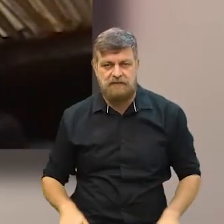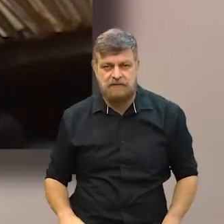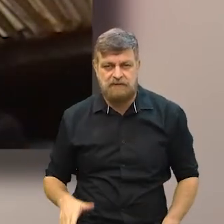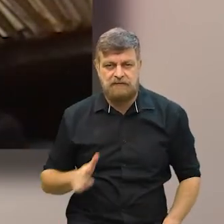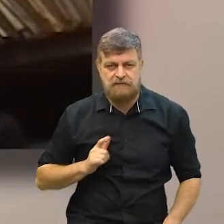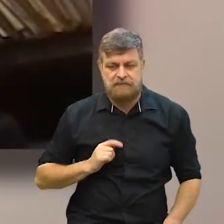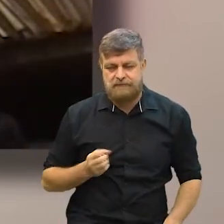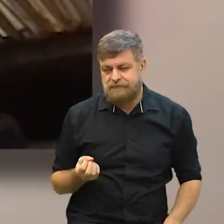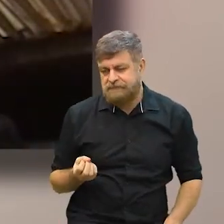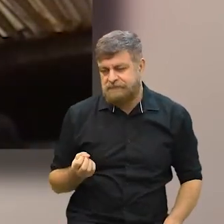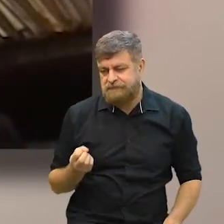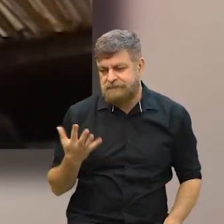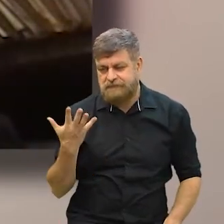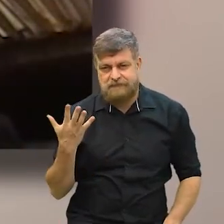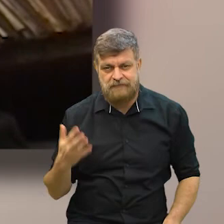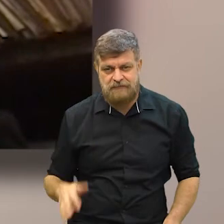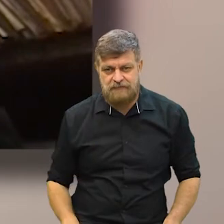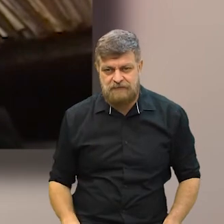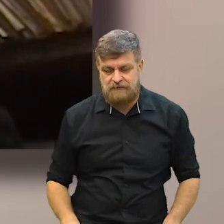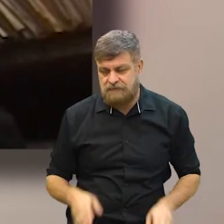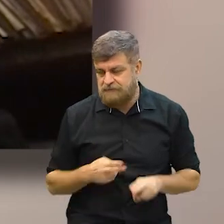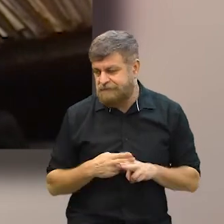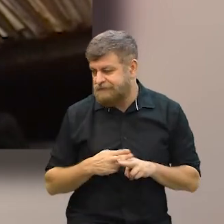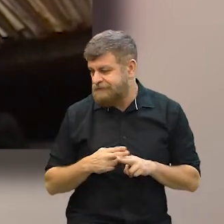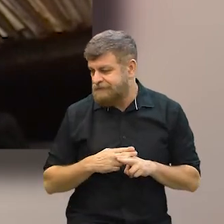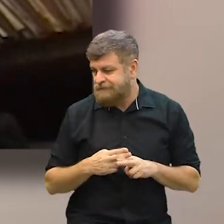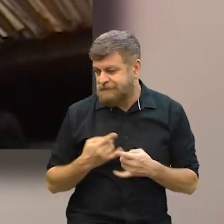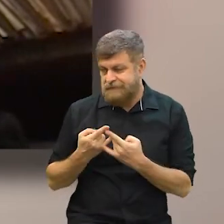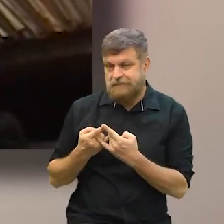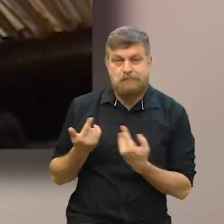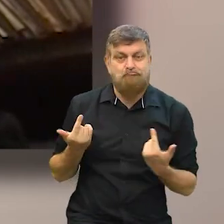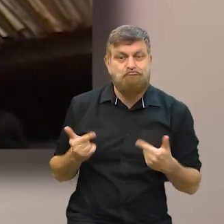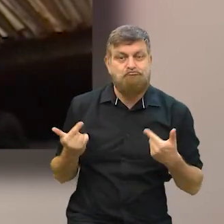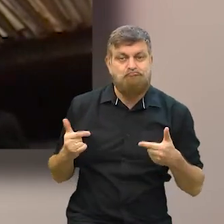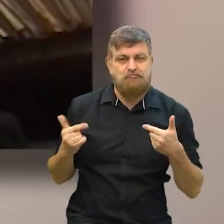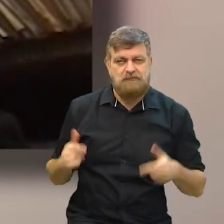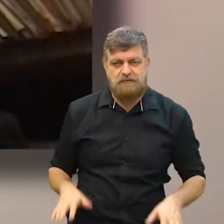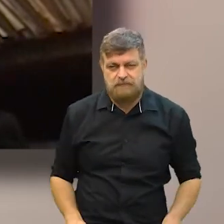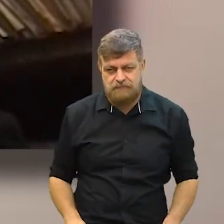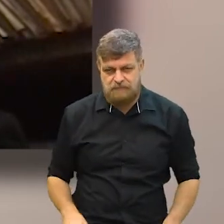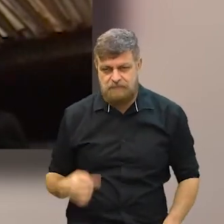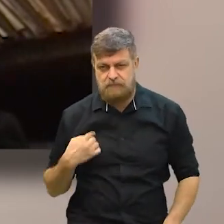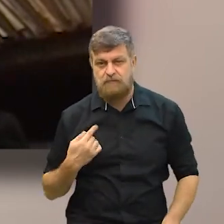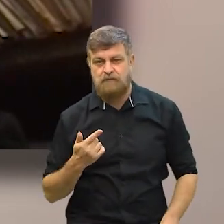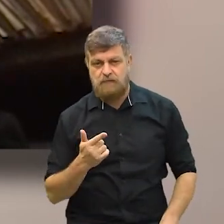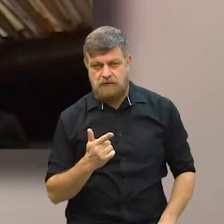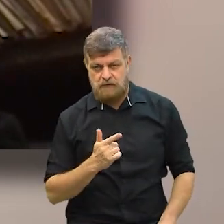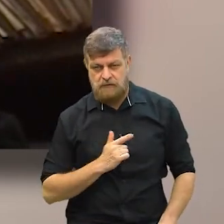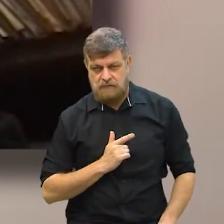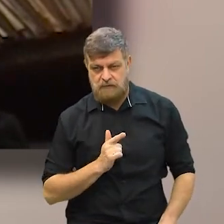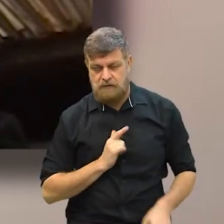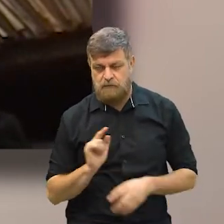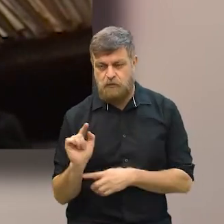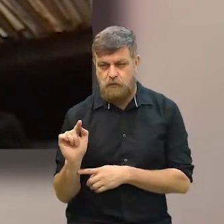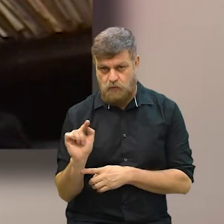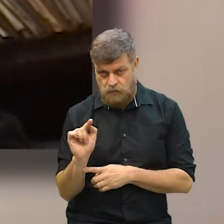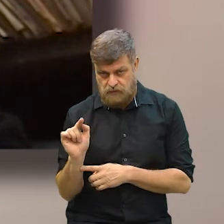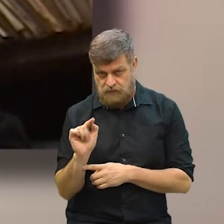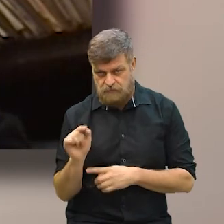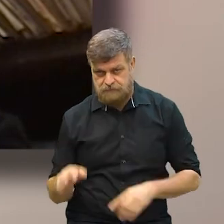uma situação inusitada que não esperava. Então, para isso nós temos